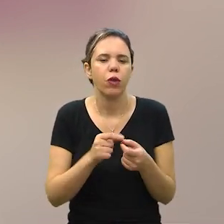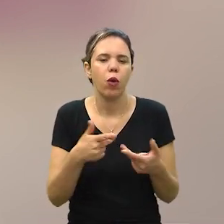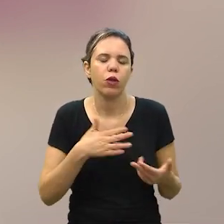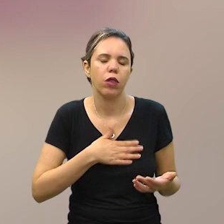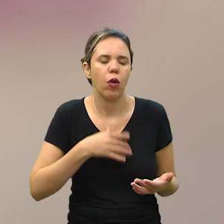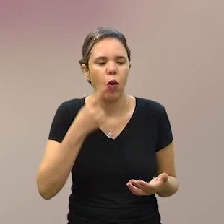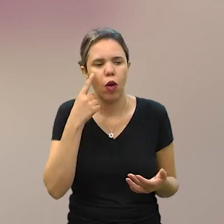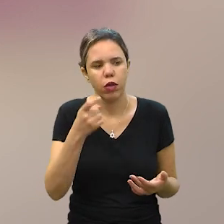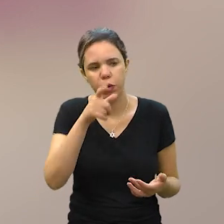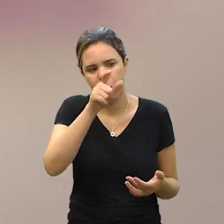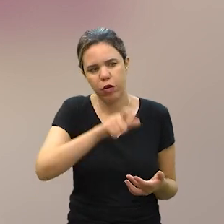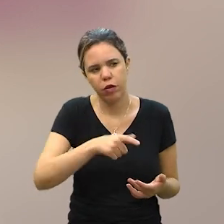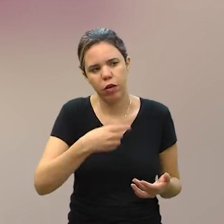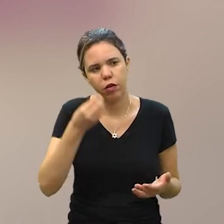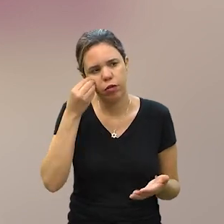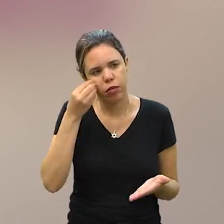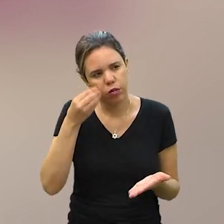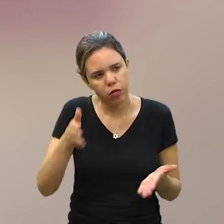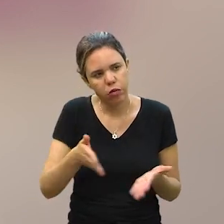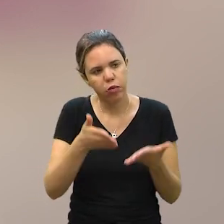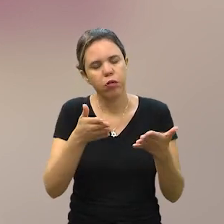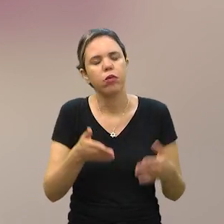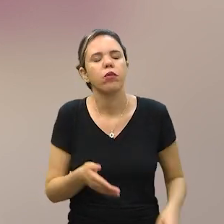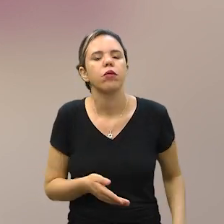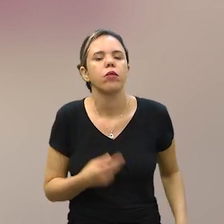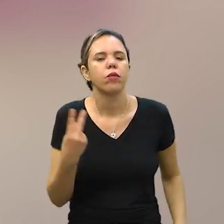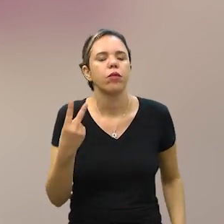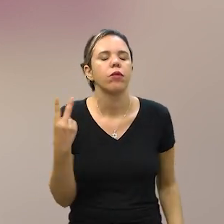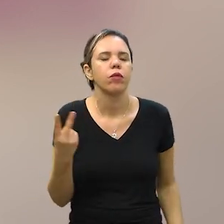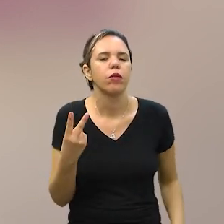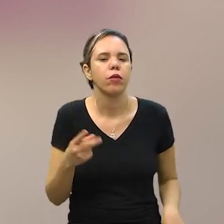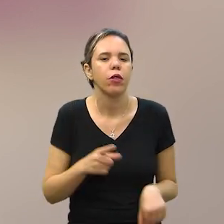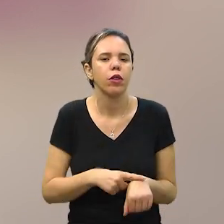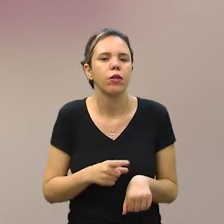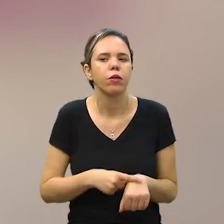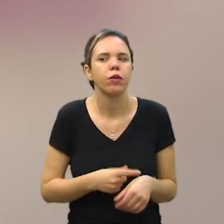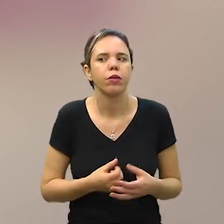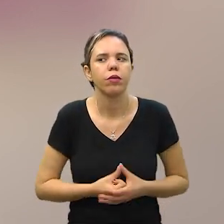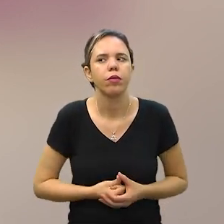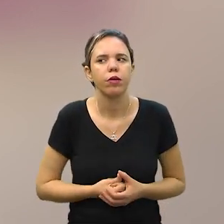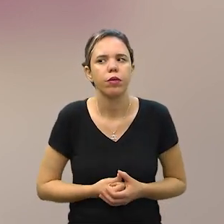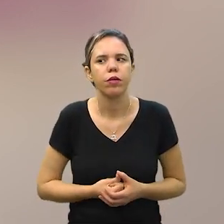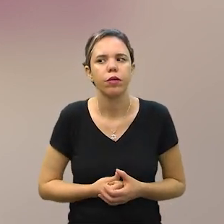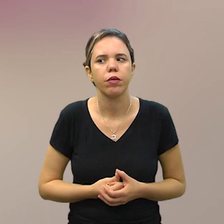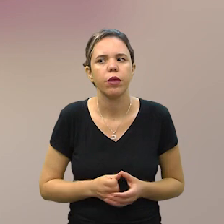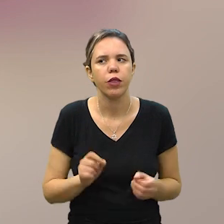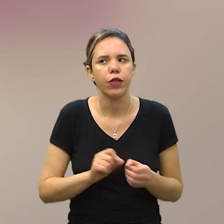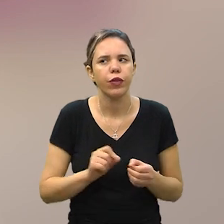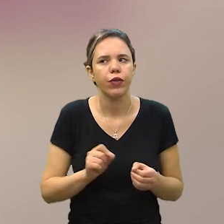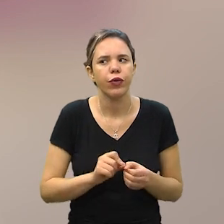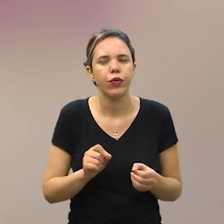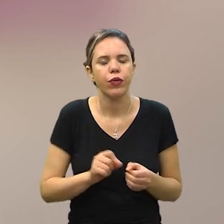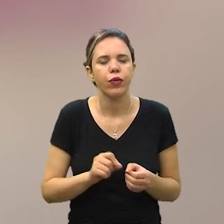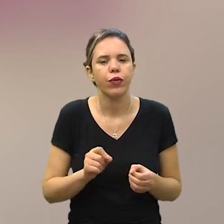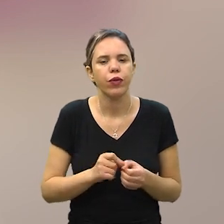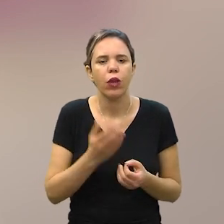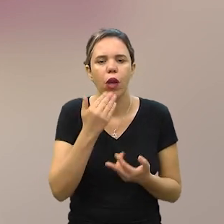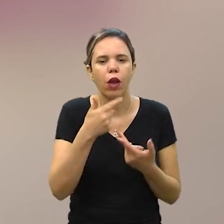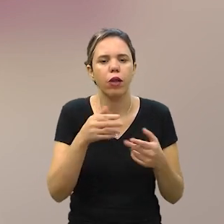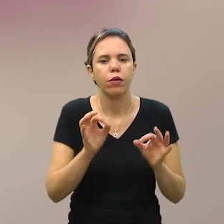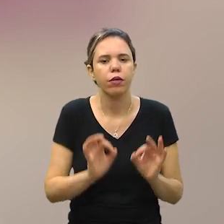seria muito interessante a pessoa também, né, valorizar nesse momento, que seja fazendo